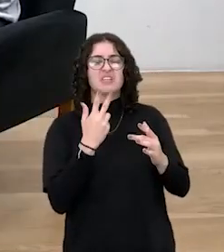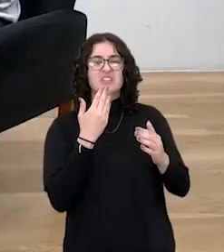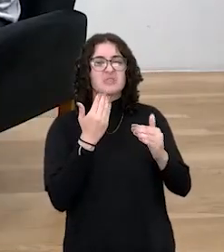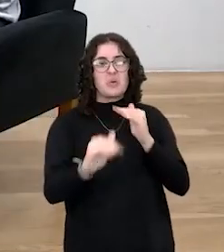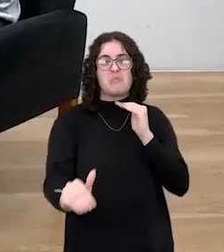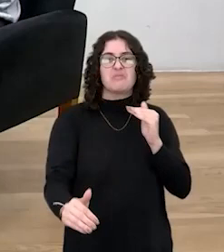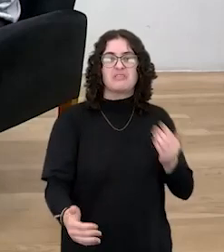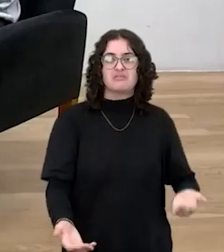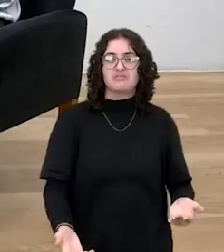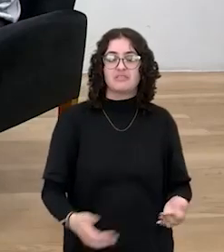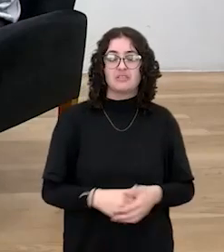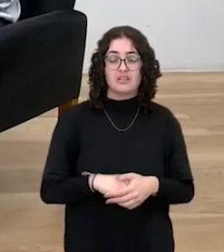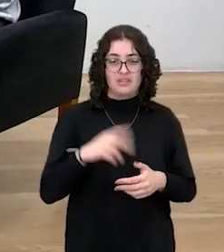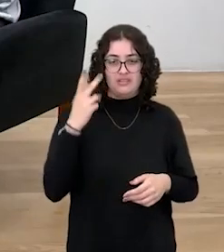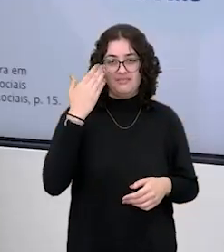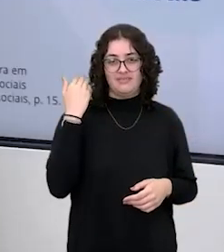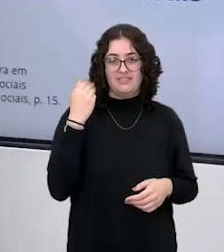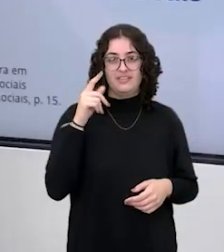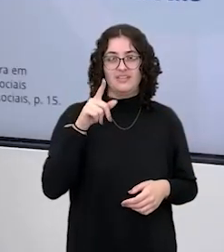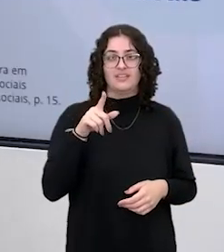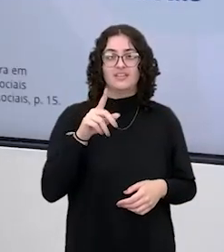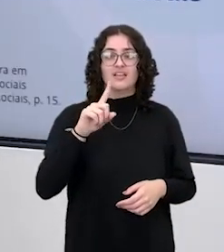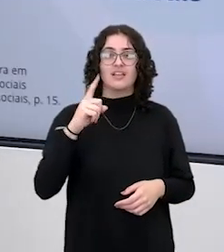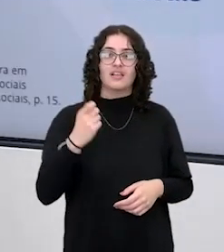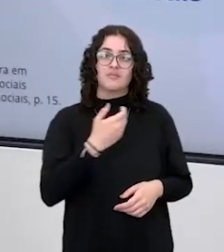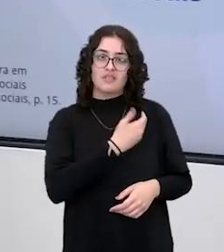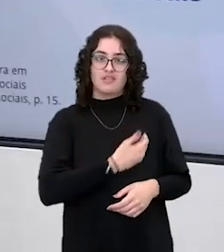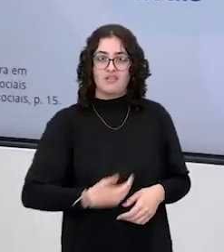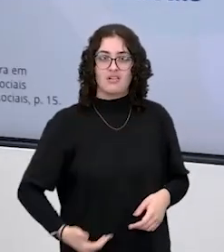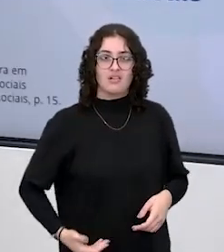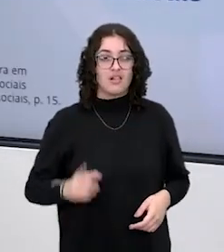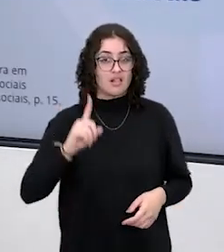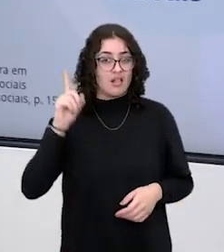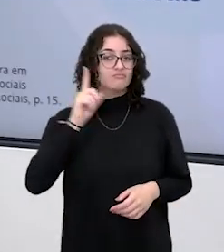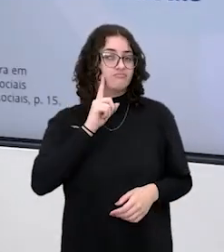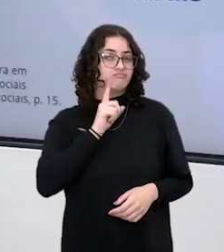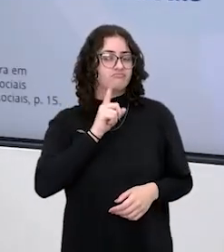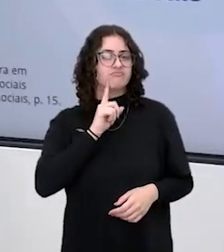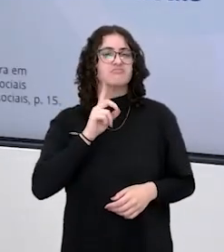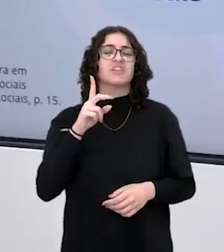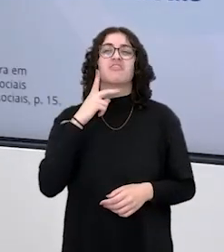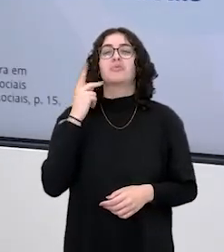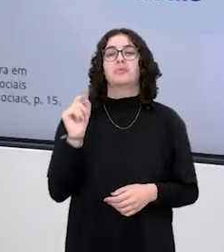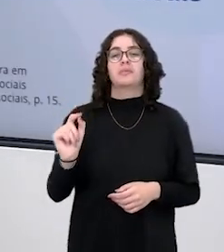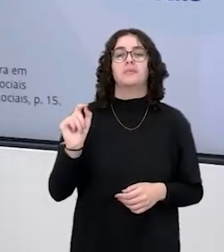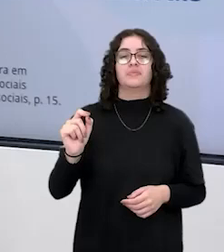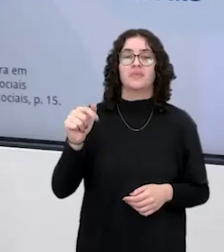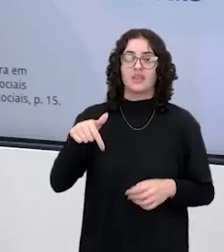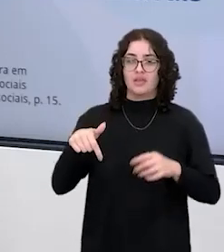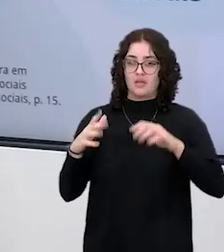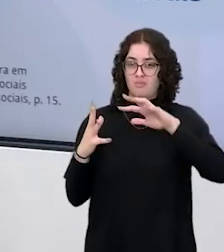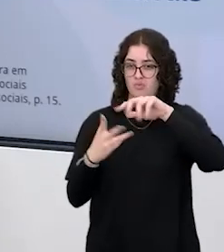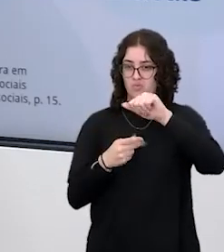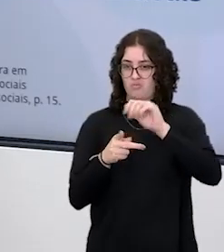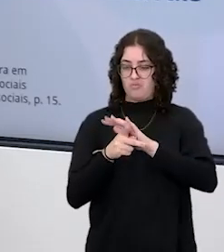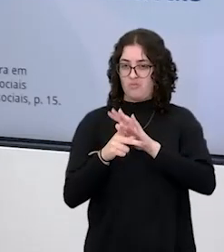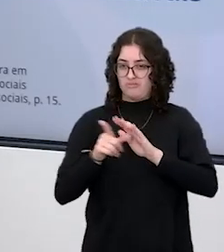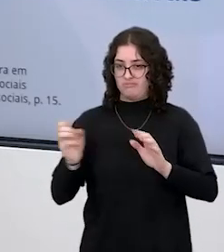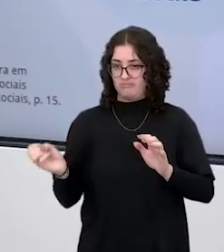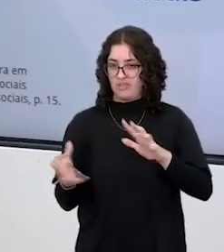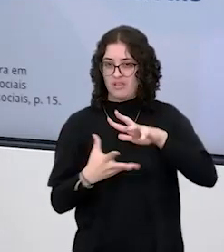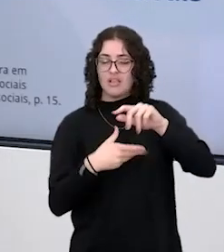Obama comentou algo que eu guardei, o ex-presidente dos Estados Unidos. Ele disse o seguinte: nesse mundo globalizado, onde